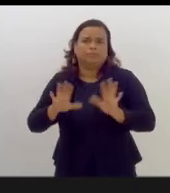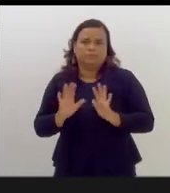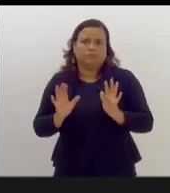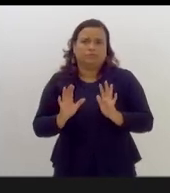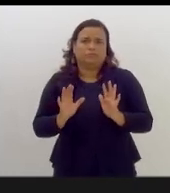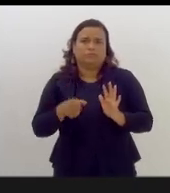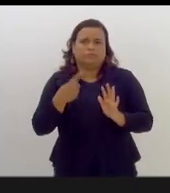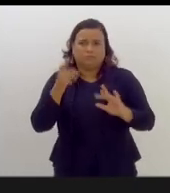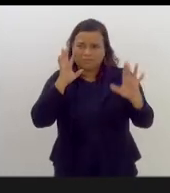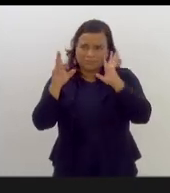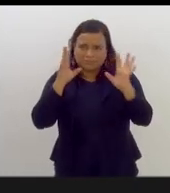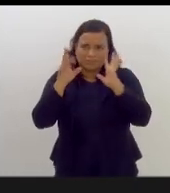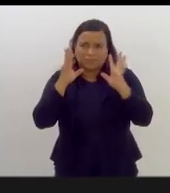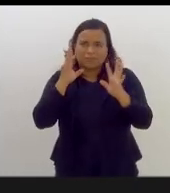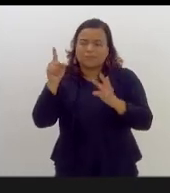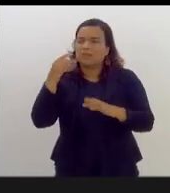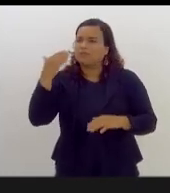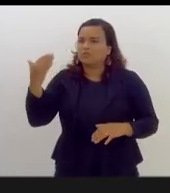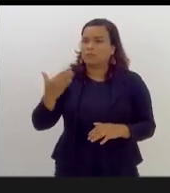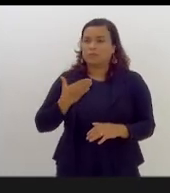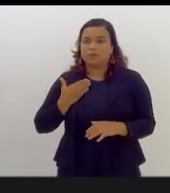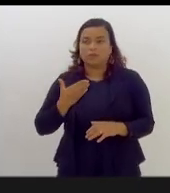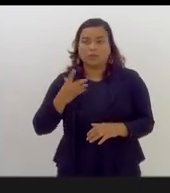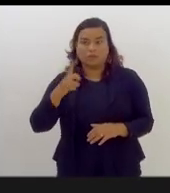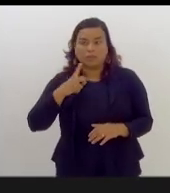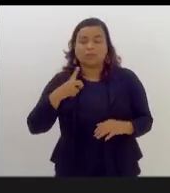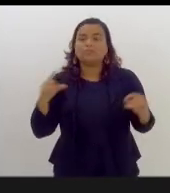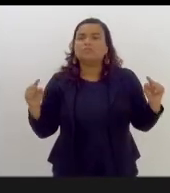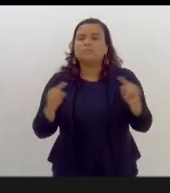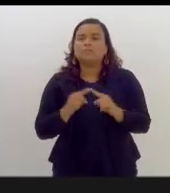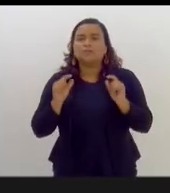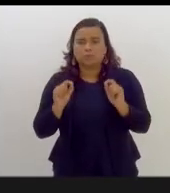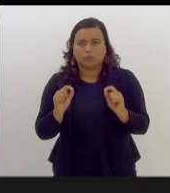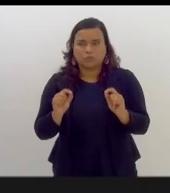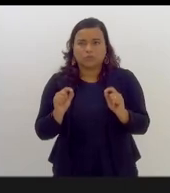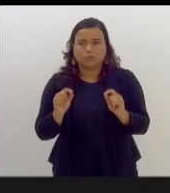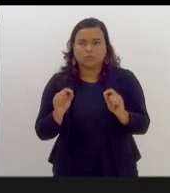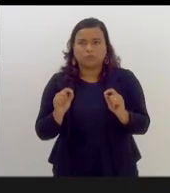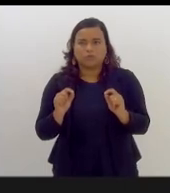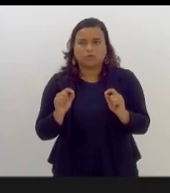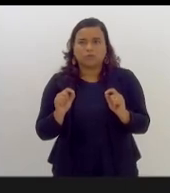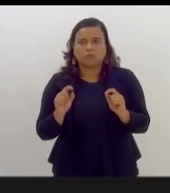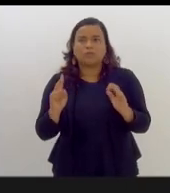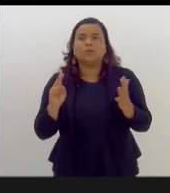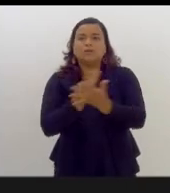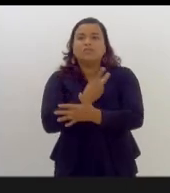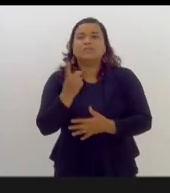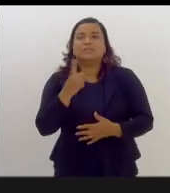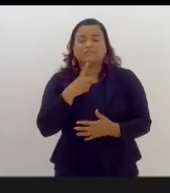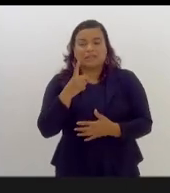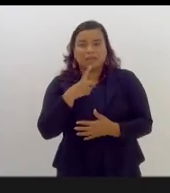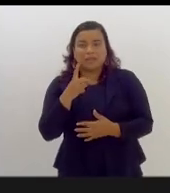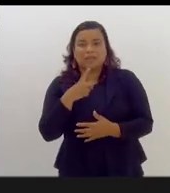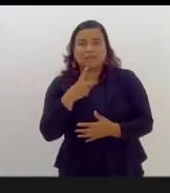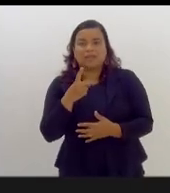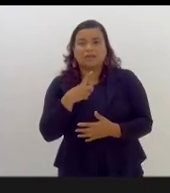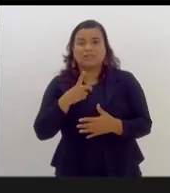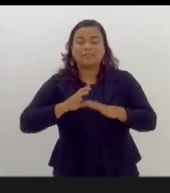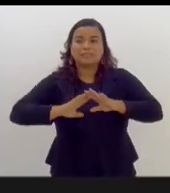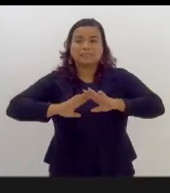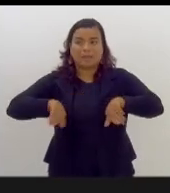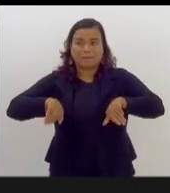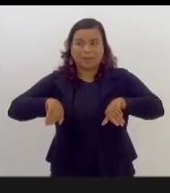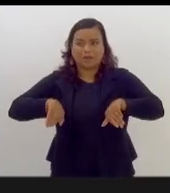A demanda foi inclusive, quando me chegou, de uma situação em que havia uma